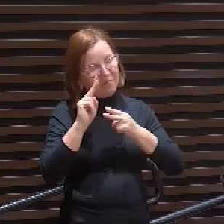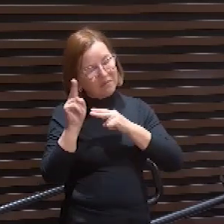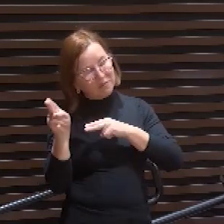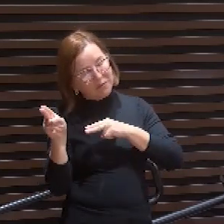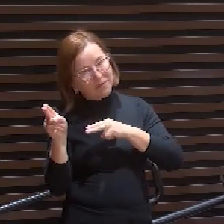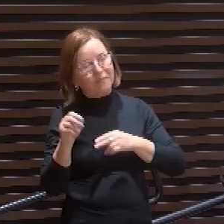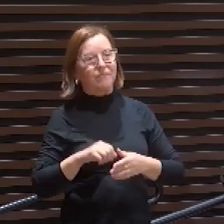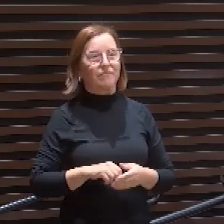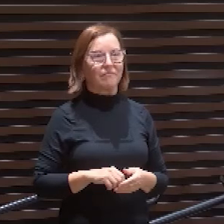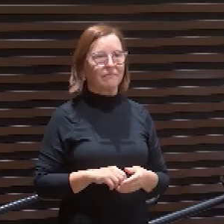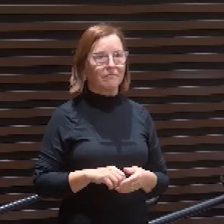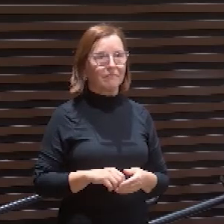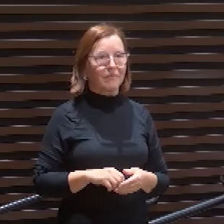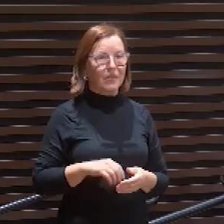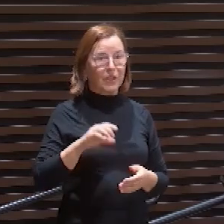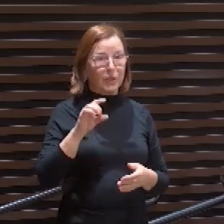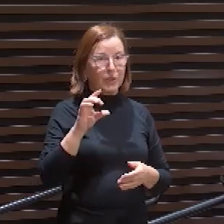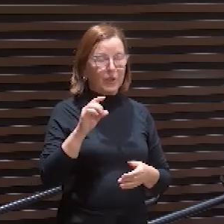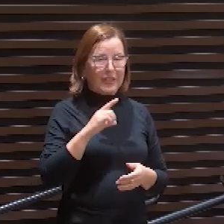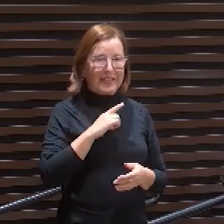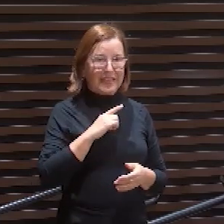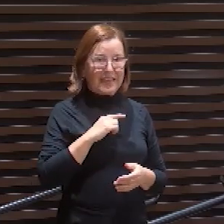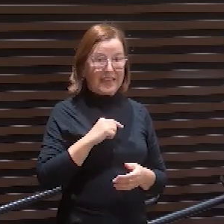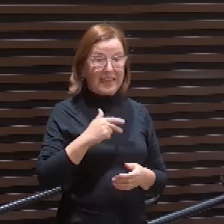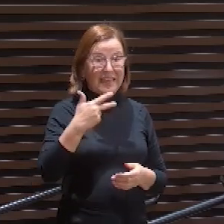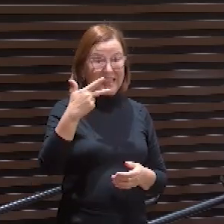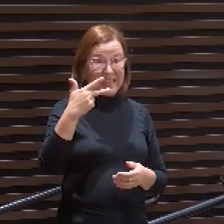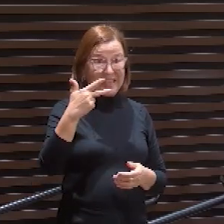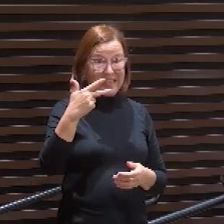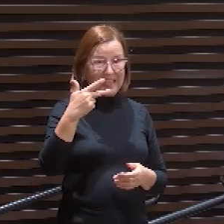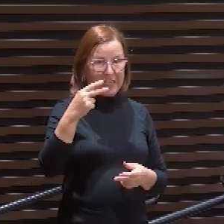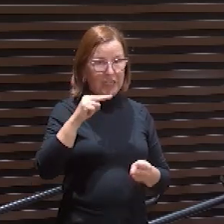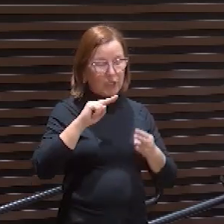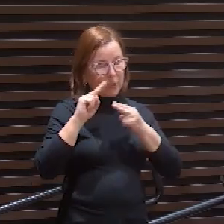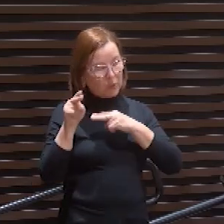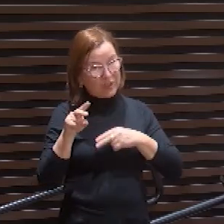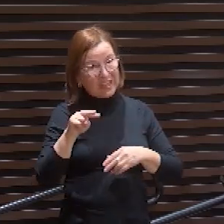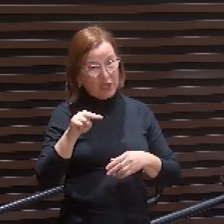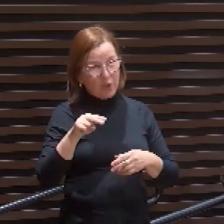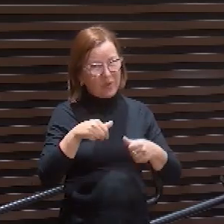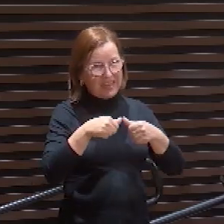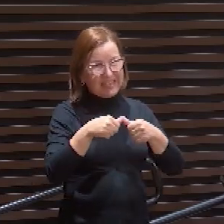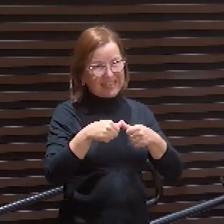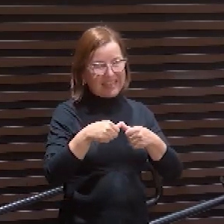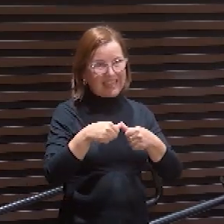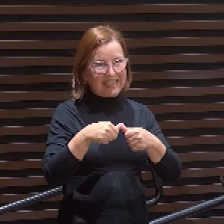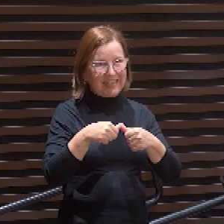E só existem 3 sonos iguais a estes na Bíblia.